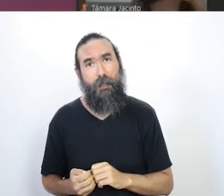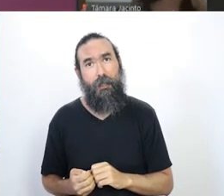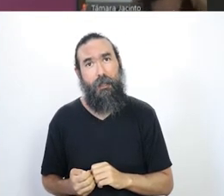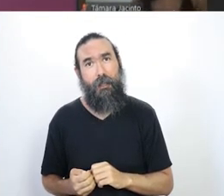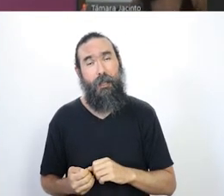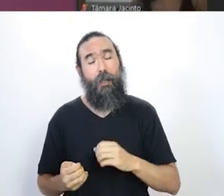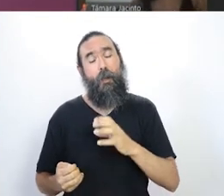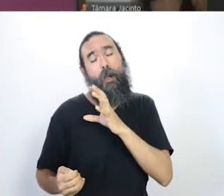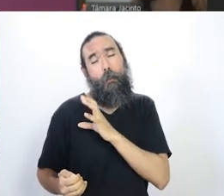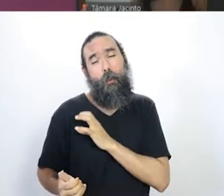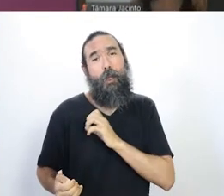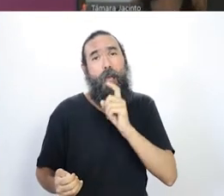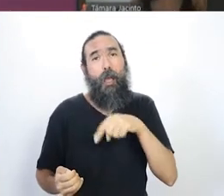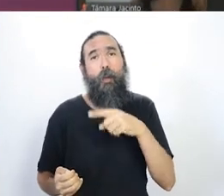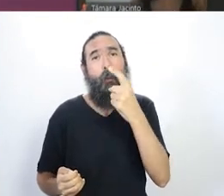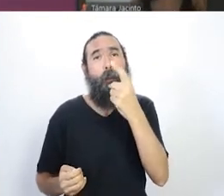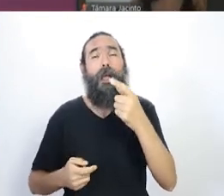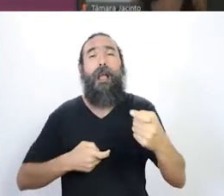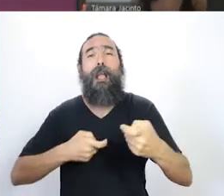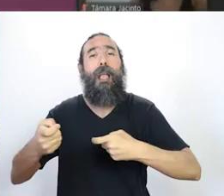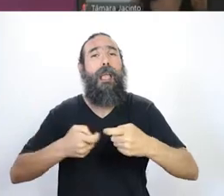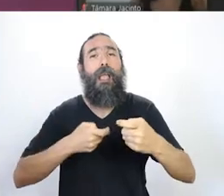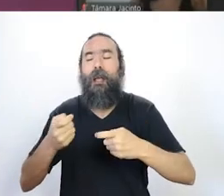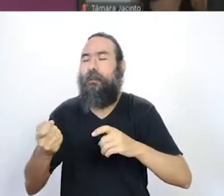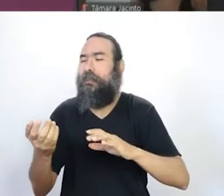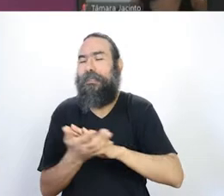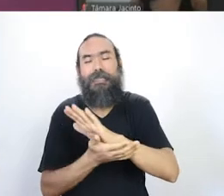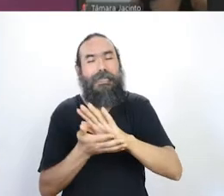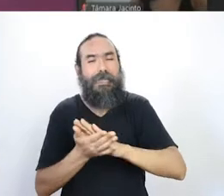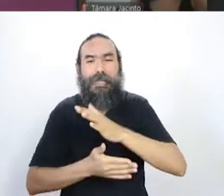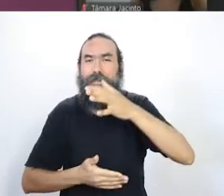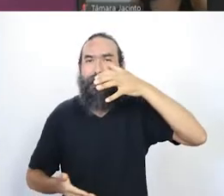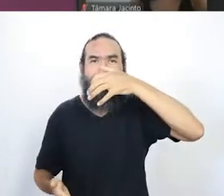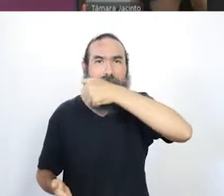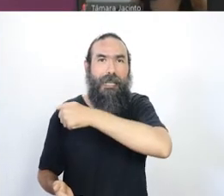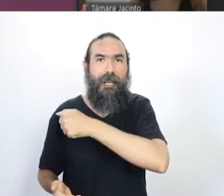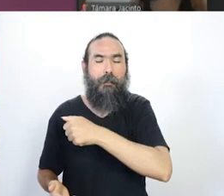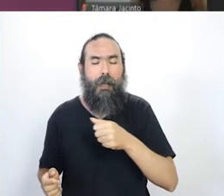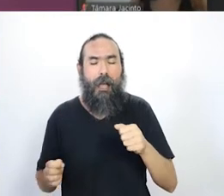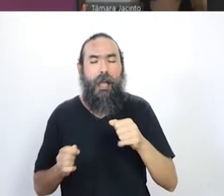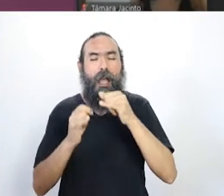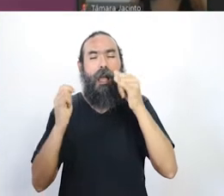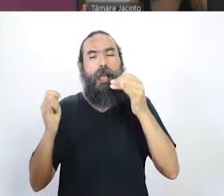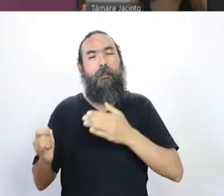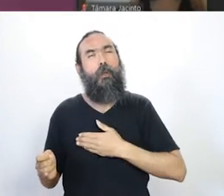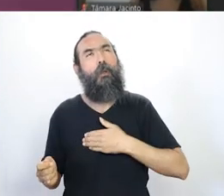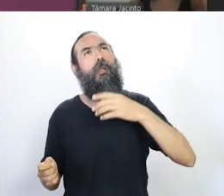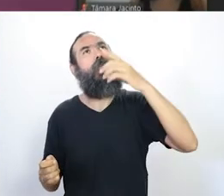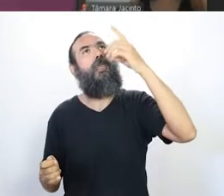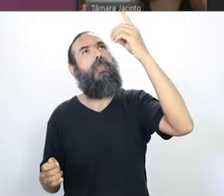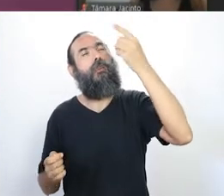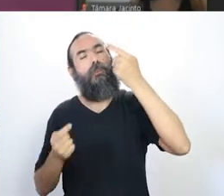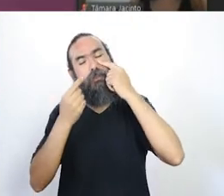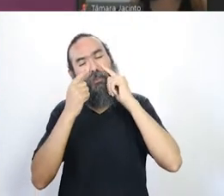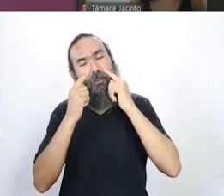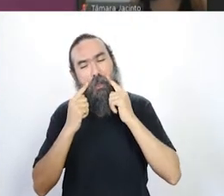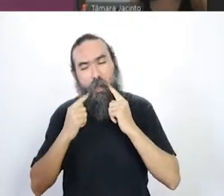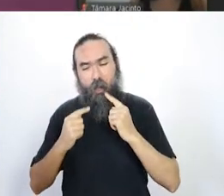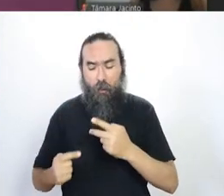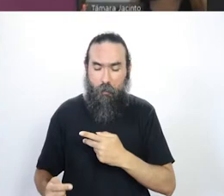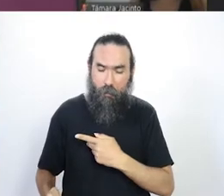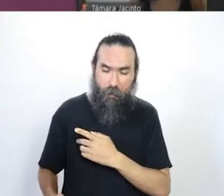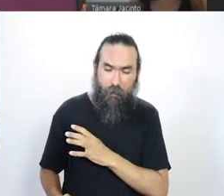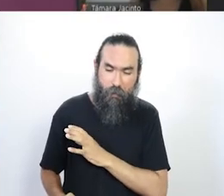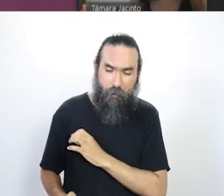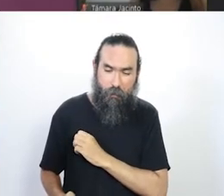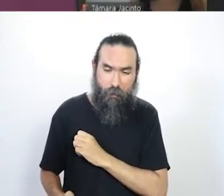não escapa a ninguém. Ai, meu Deus, choro os olhos do meu